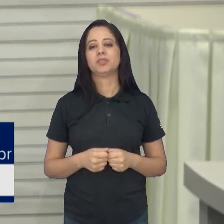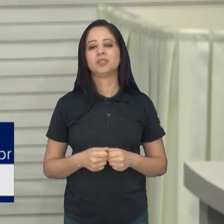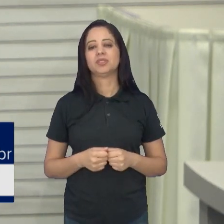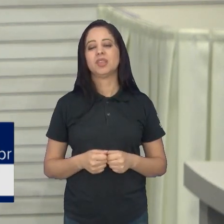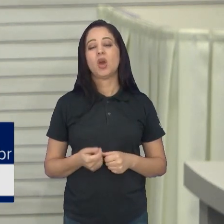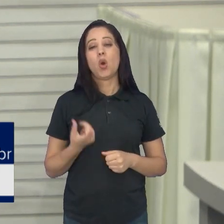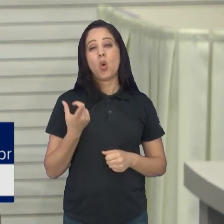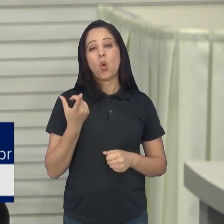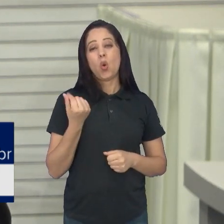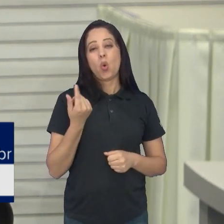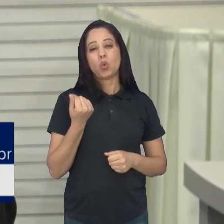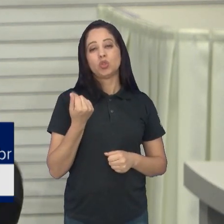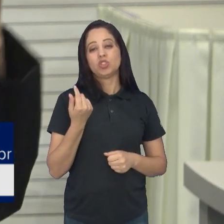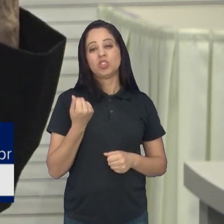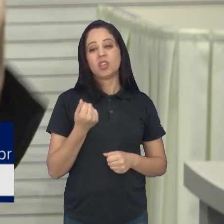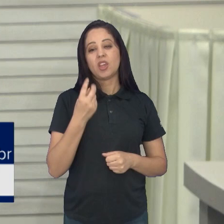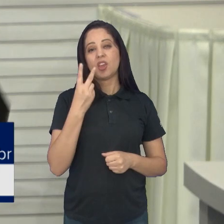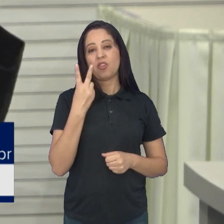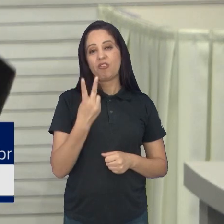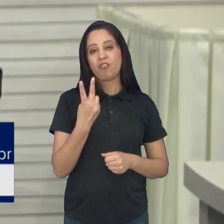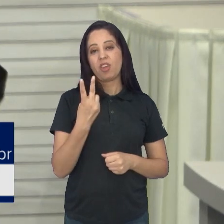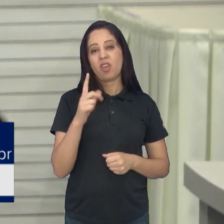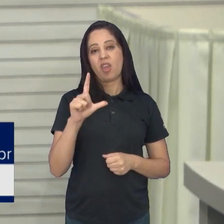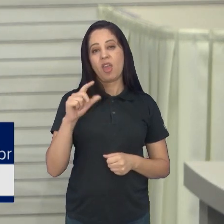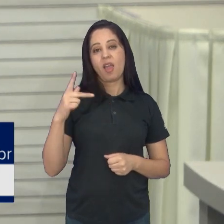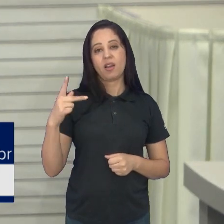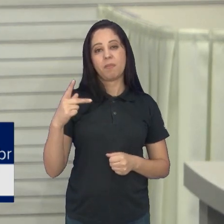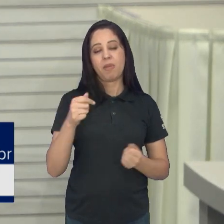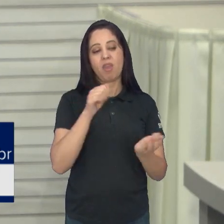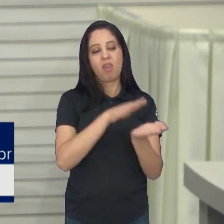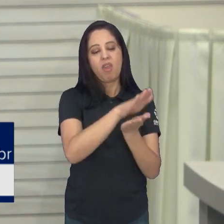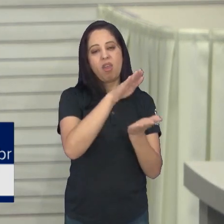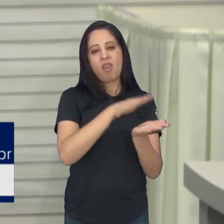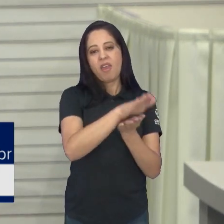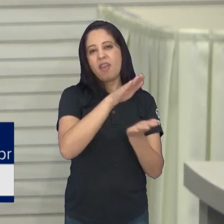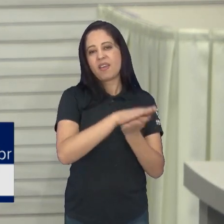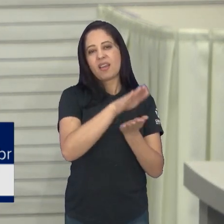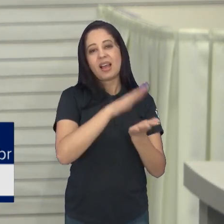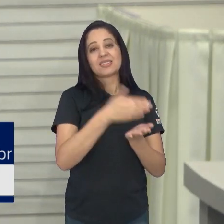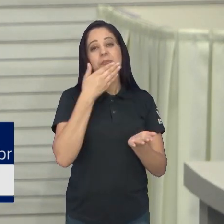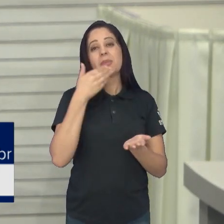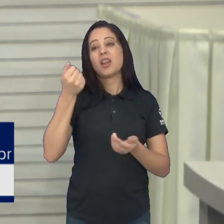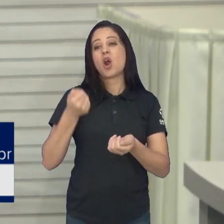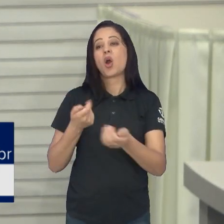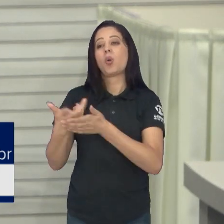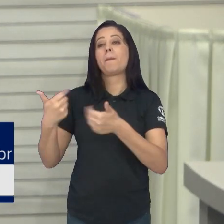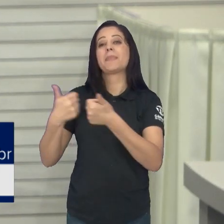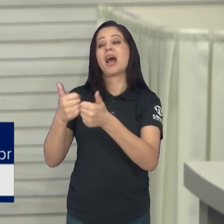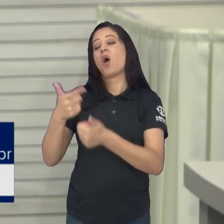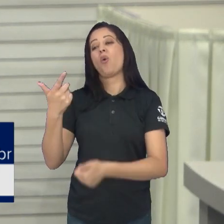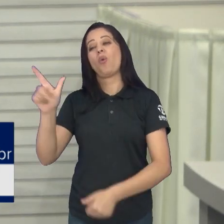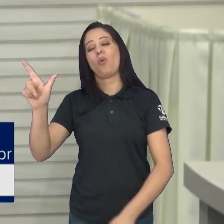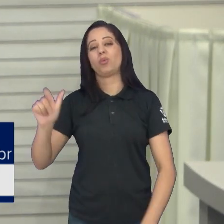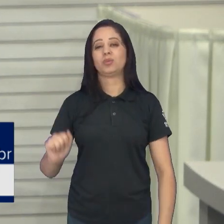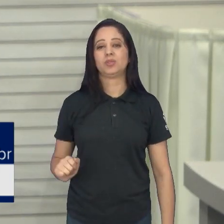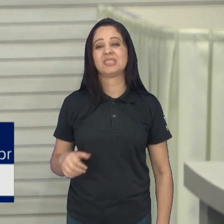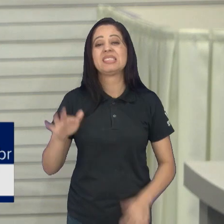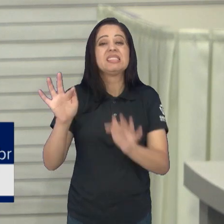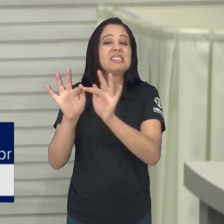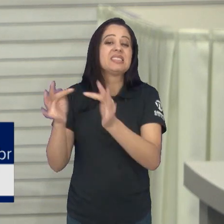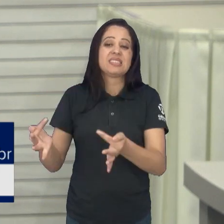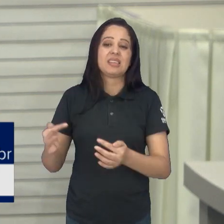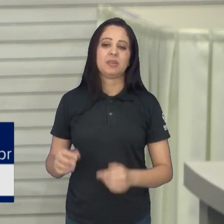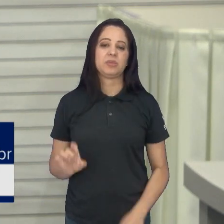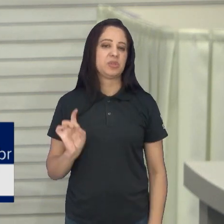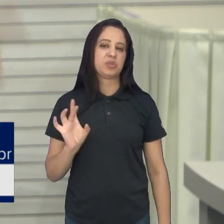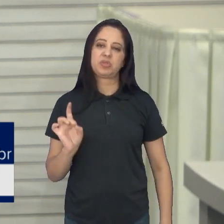com um VLT aí, dava para comprar uns 10 ônibus convencionais e dando reforço em todas as linhas dessa cidade. É só